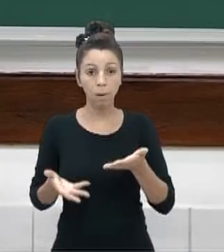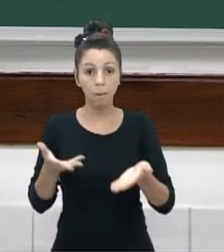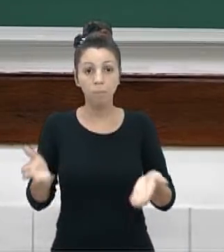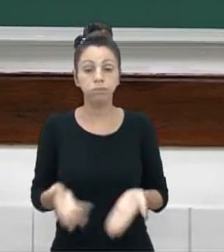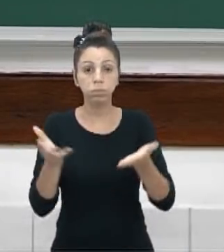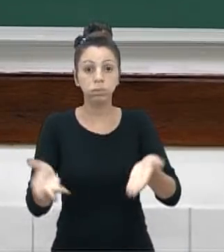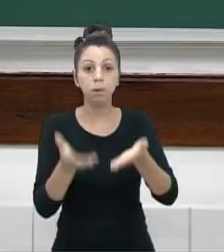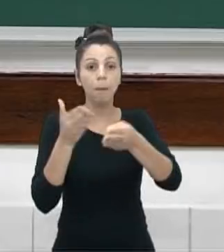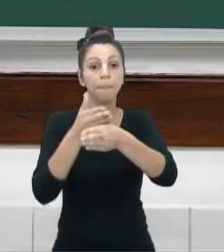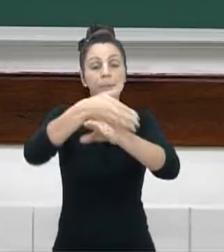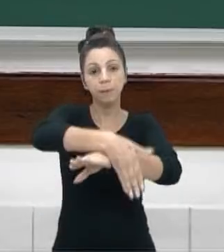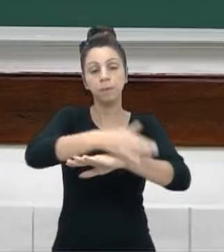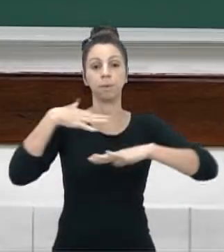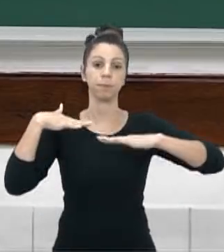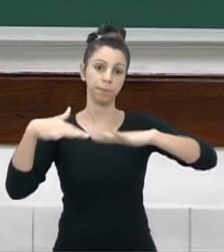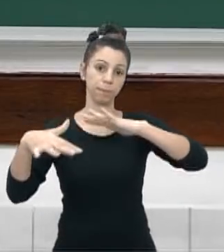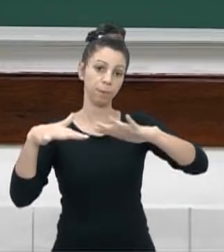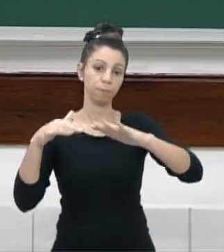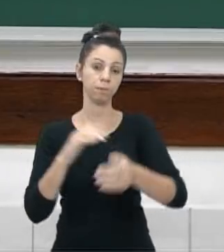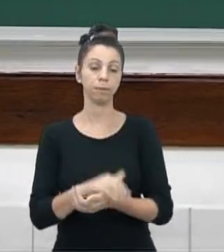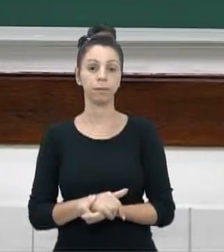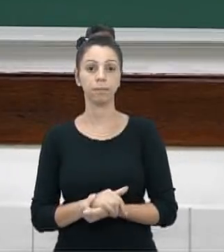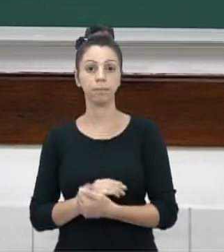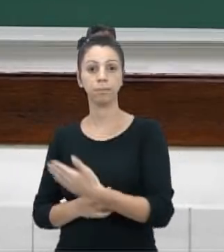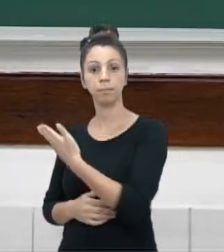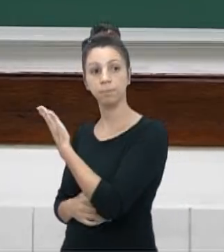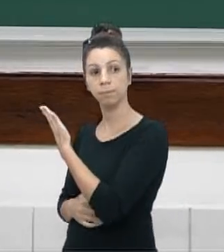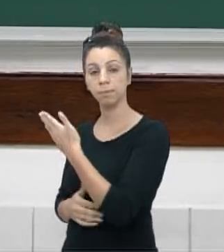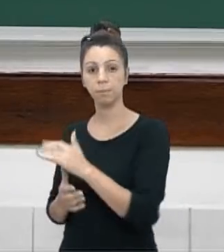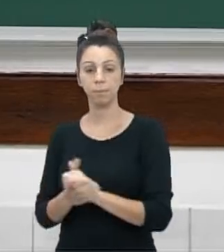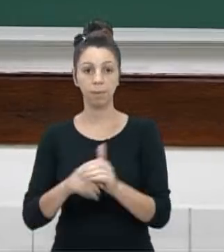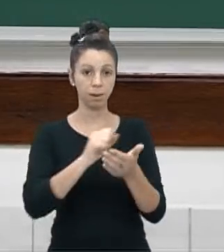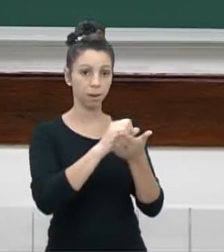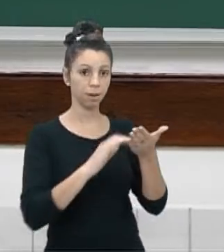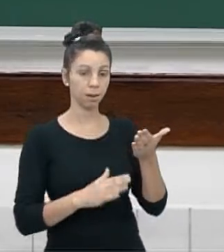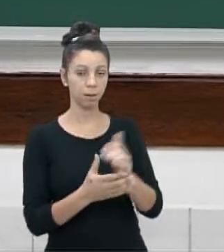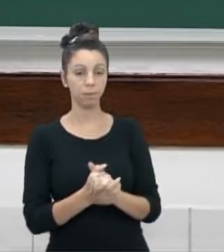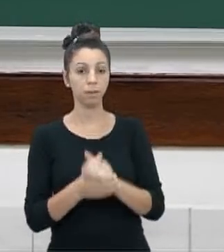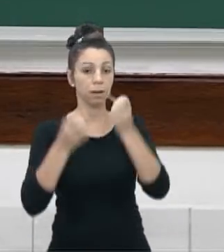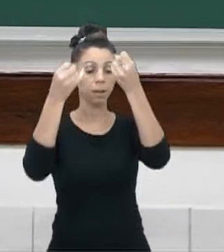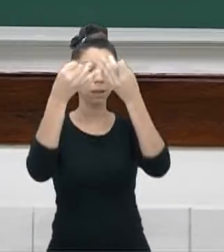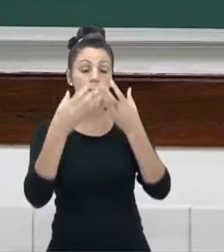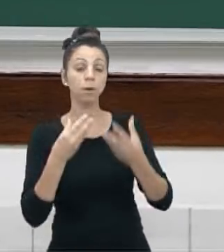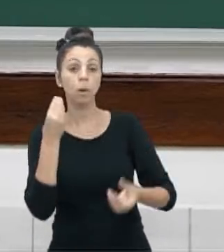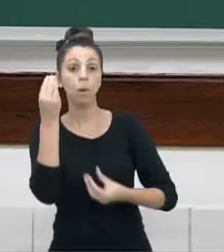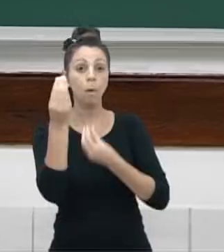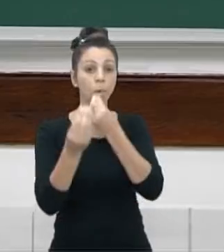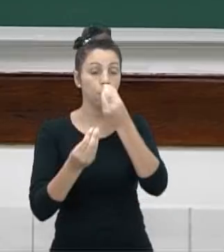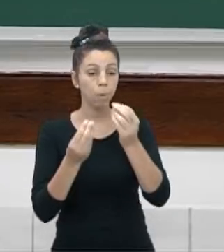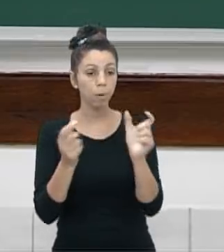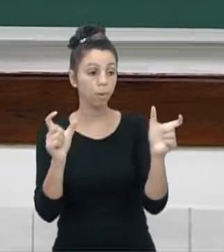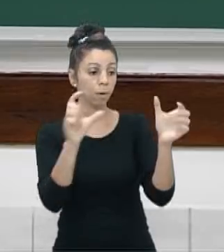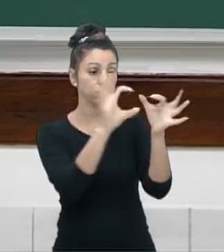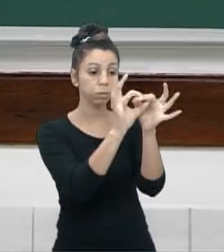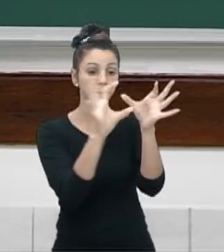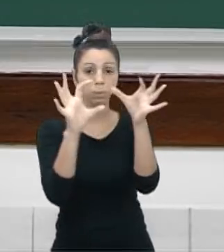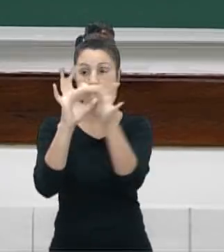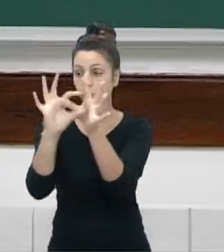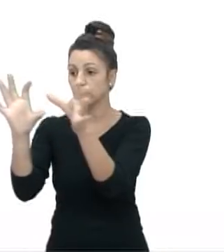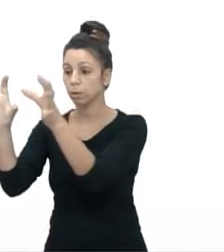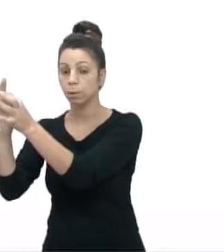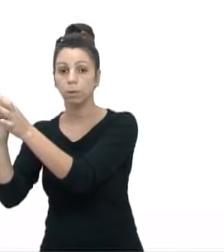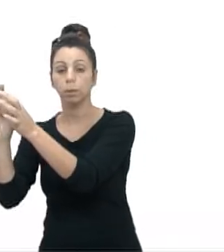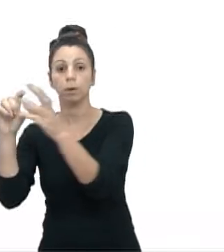desse movimento, certo? Então, vamos lá para o exercício. Explique como ocorre a intertextualidade entre os